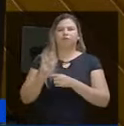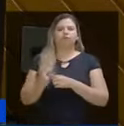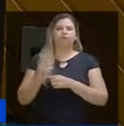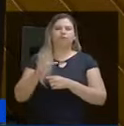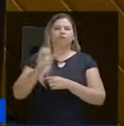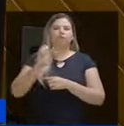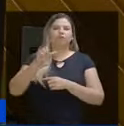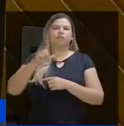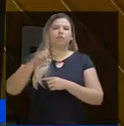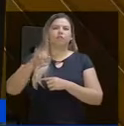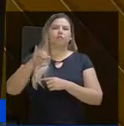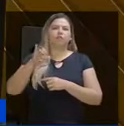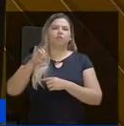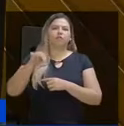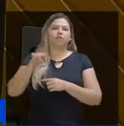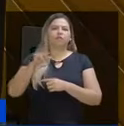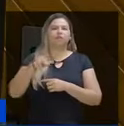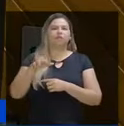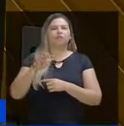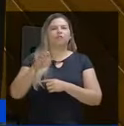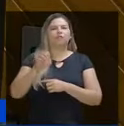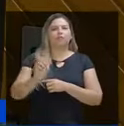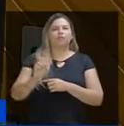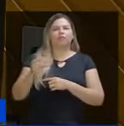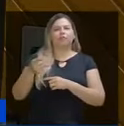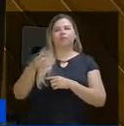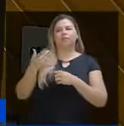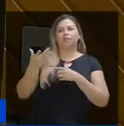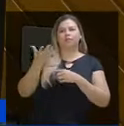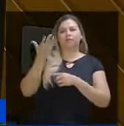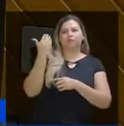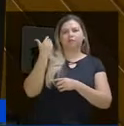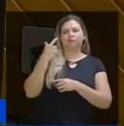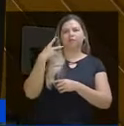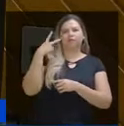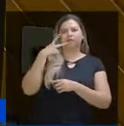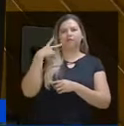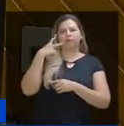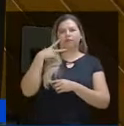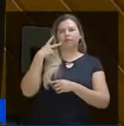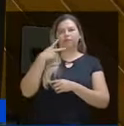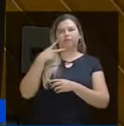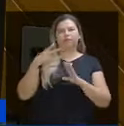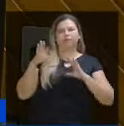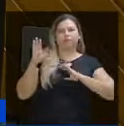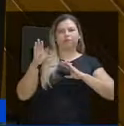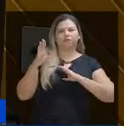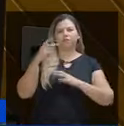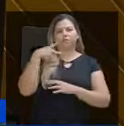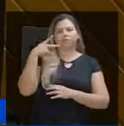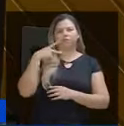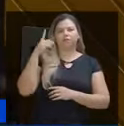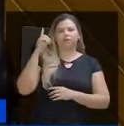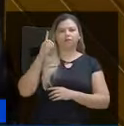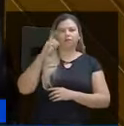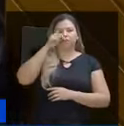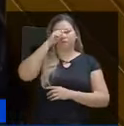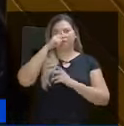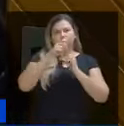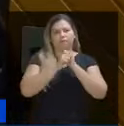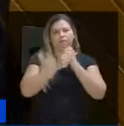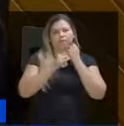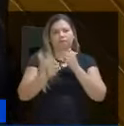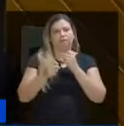escanoada, curta e grisalha, traje a toga preta. Porto Grande, pelo Partido dos Trabalhadores, das eleições municipais de 2024, em face